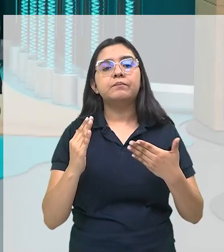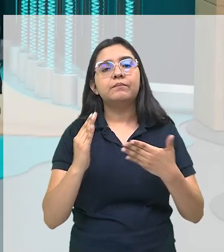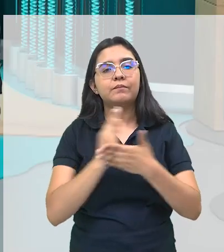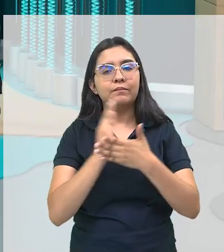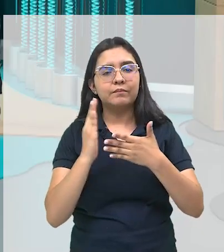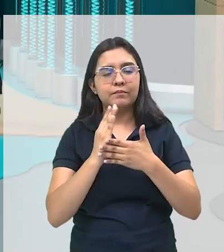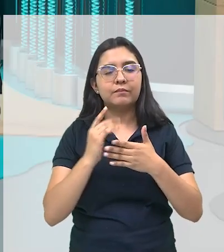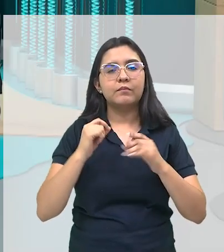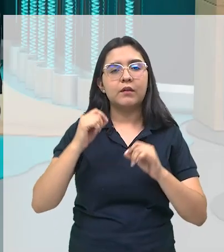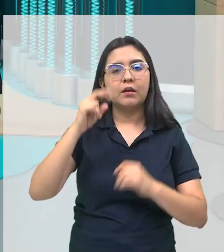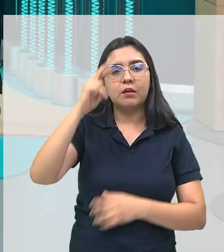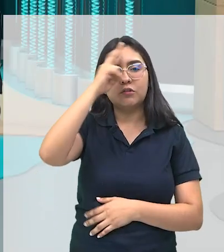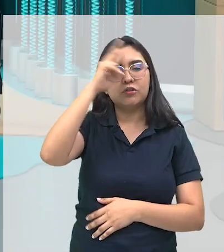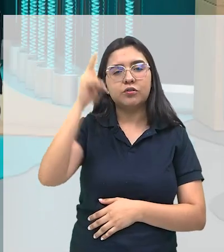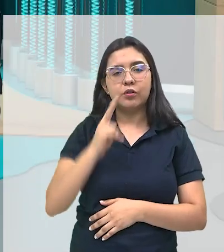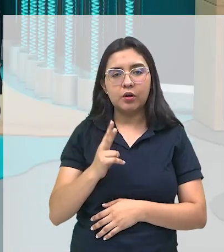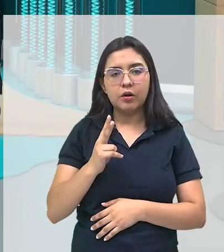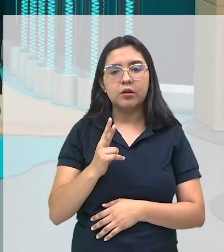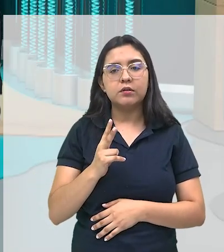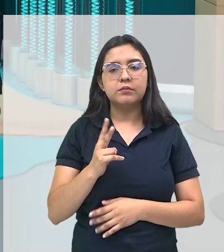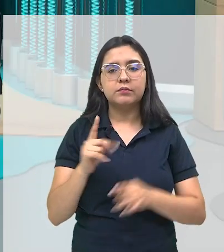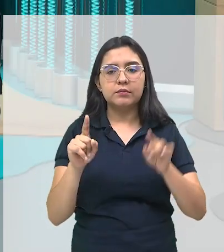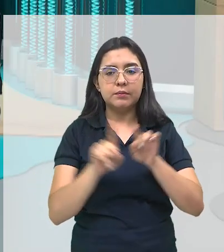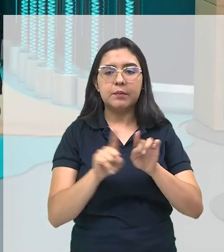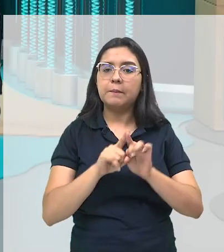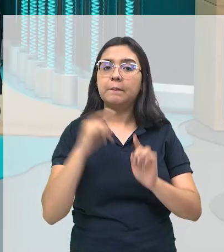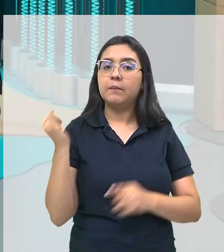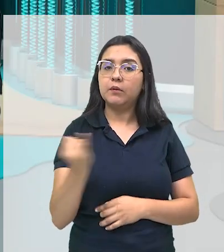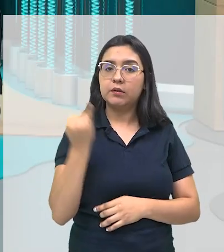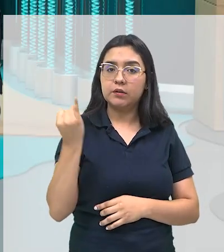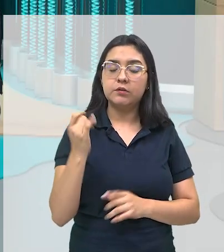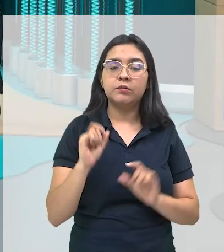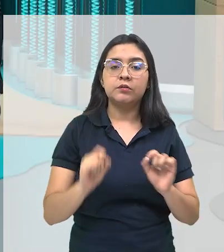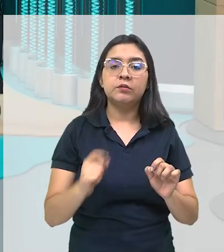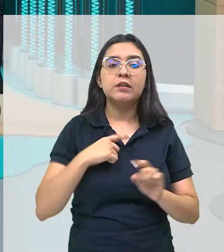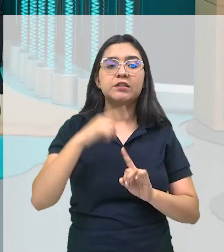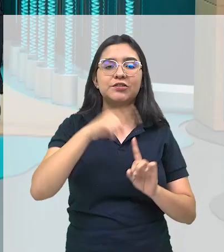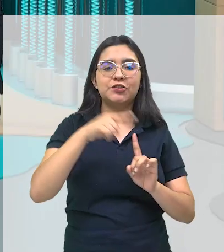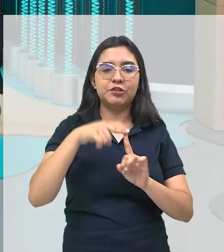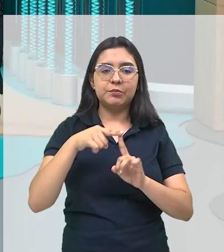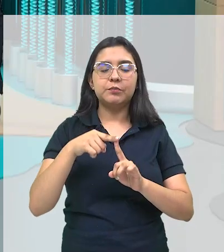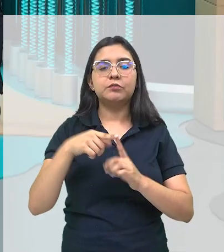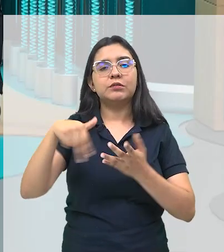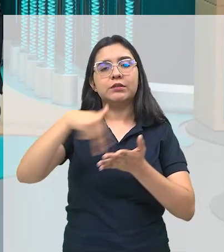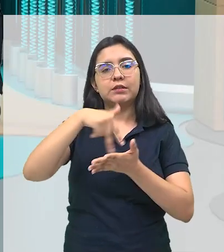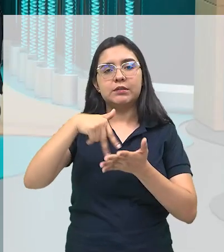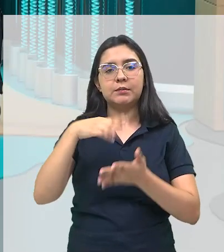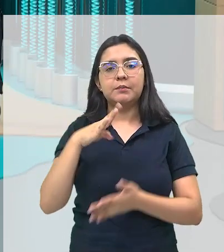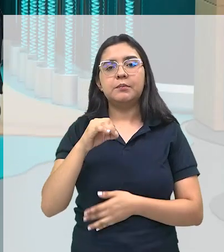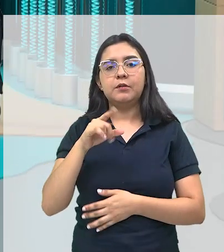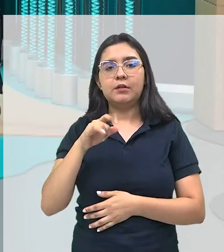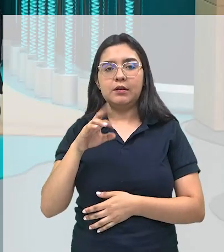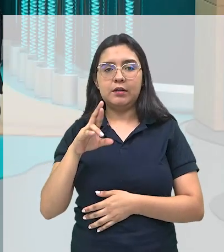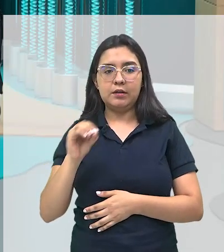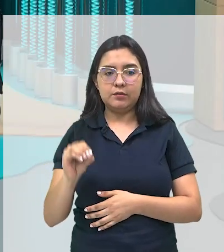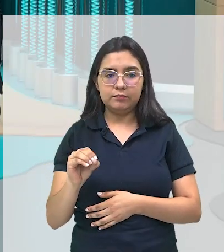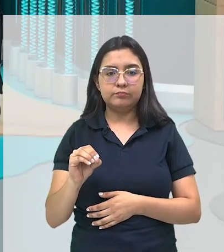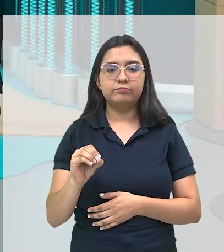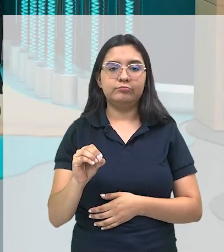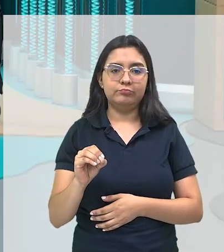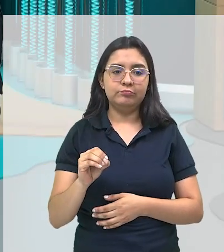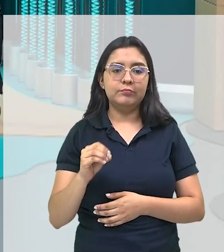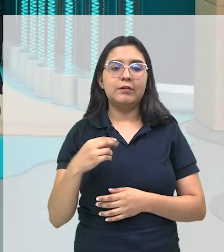resgates históricos e fundamentais aí desse ritmo tão apaixonante,